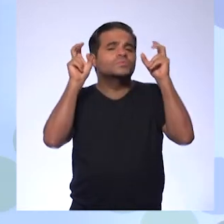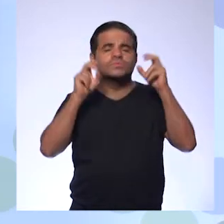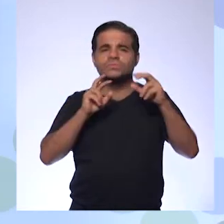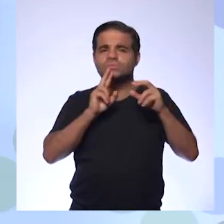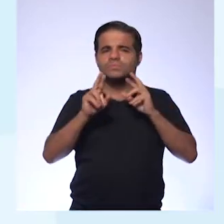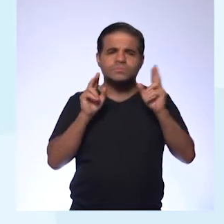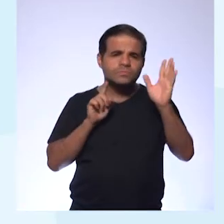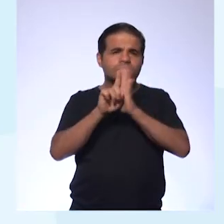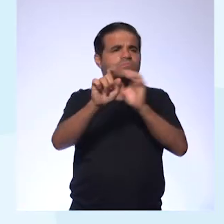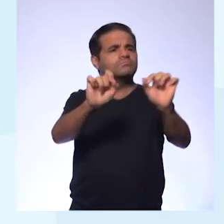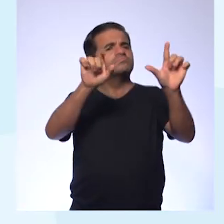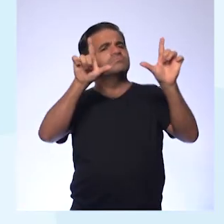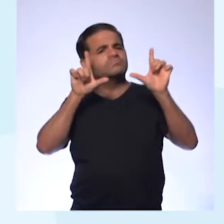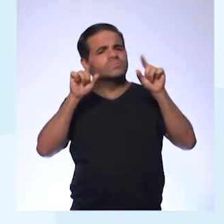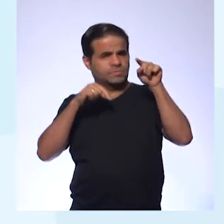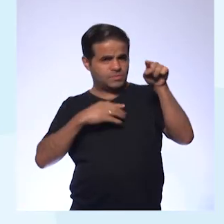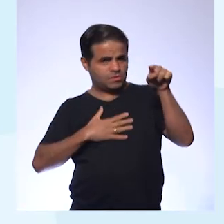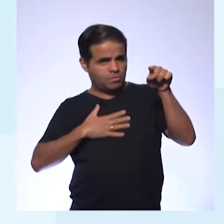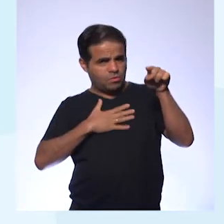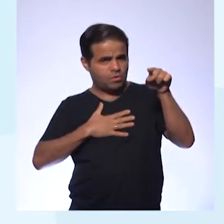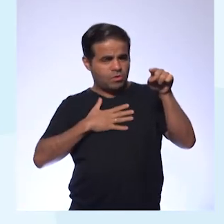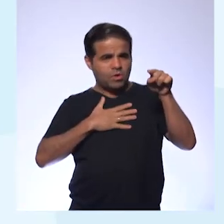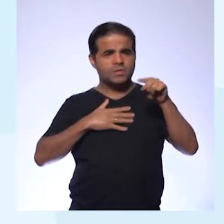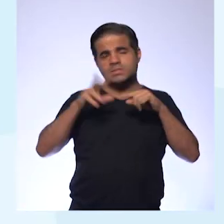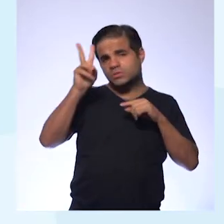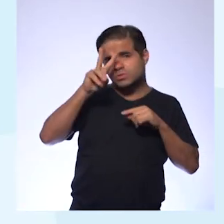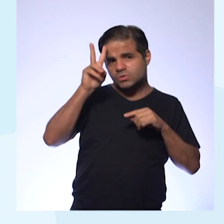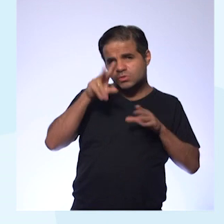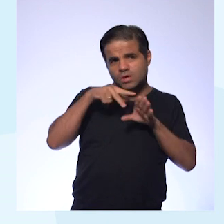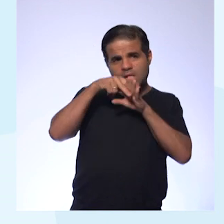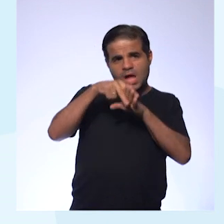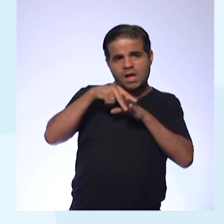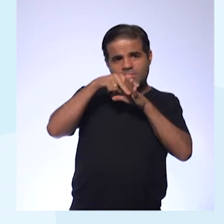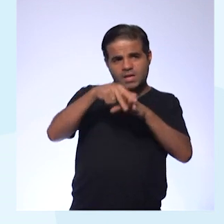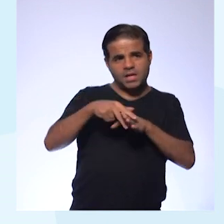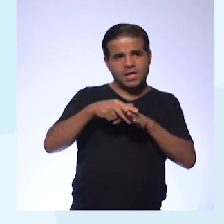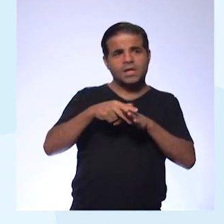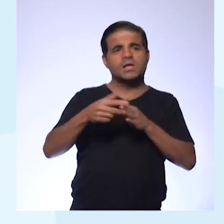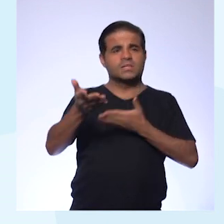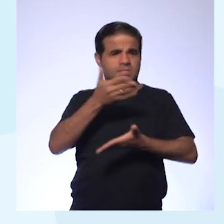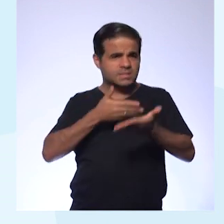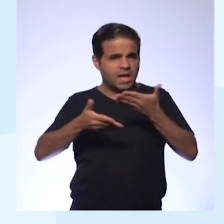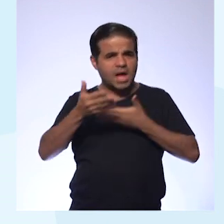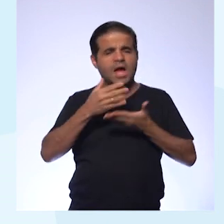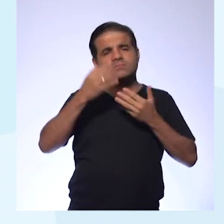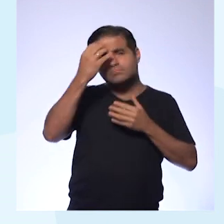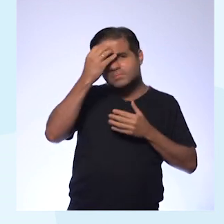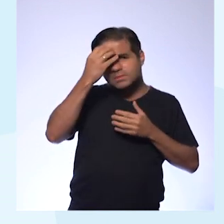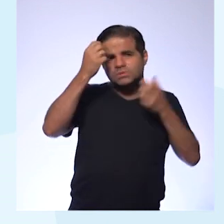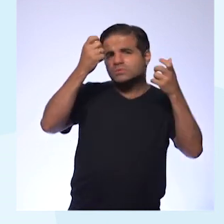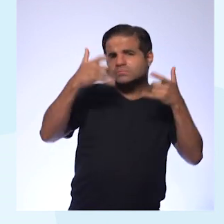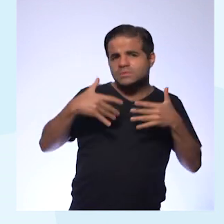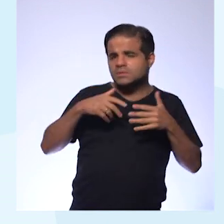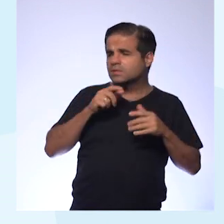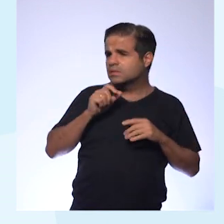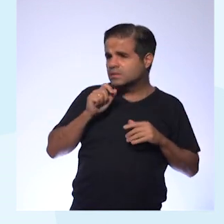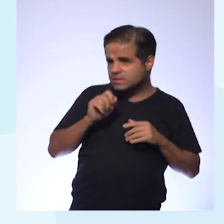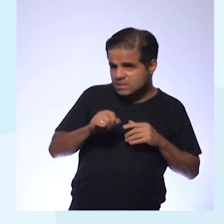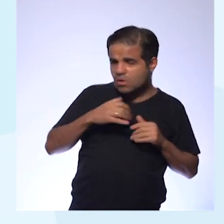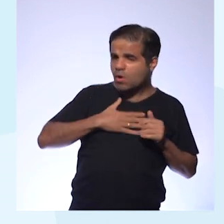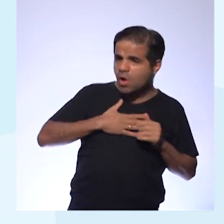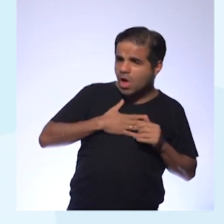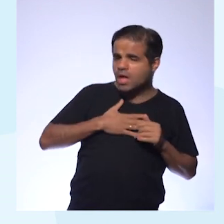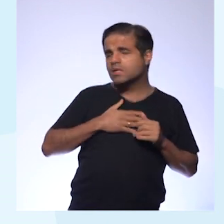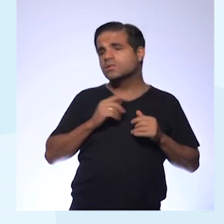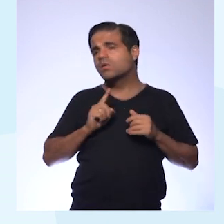Pergunta na tela. Você gosta de histórias de cavaleiros e resgates da princesa? Justifique. Se não gosta, por que você não